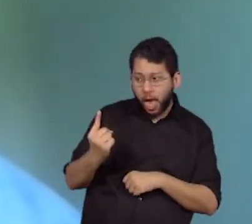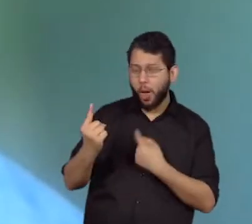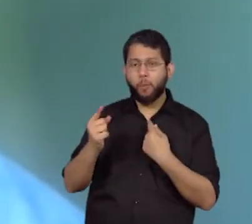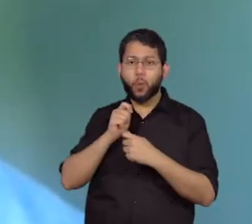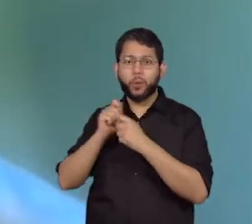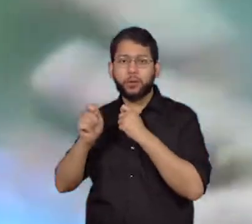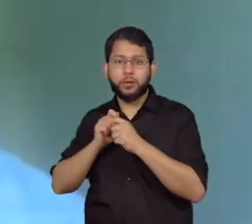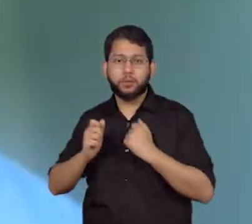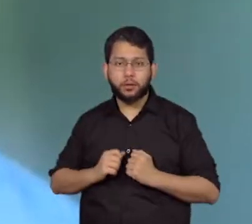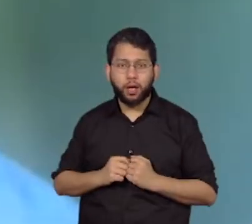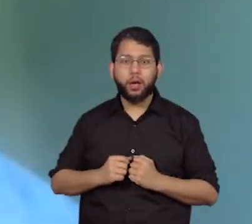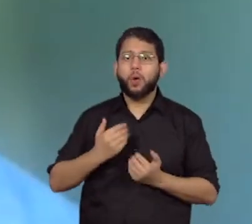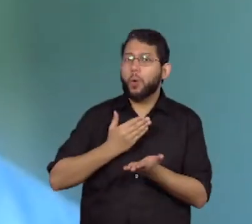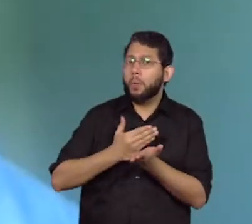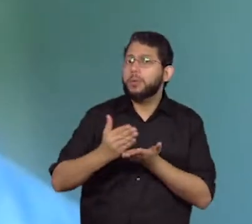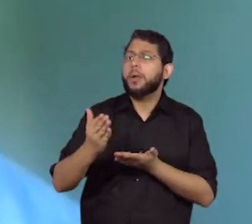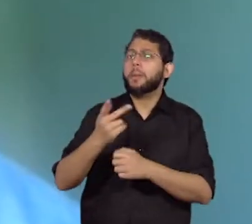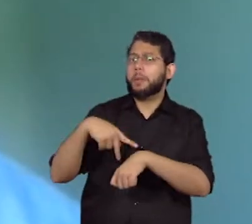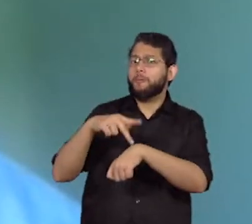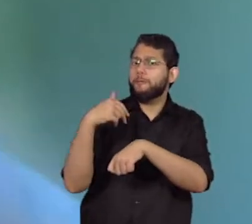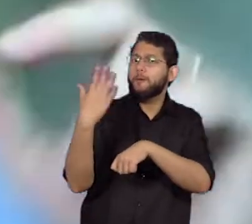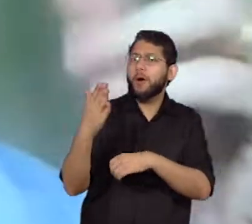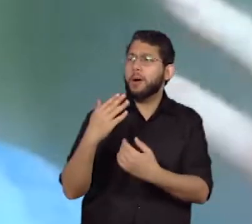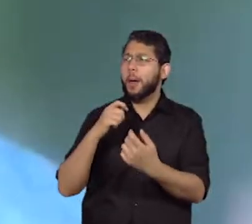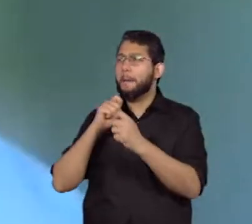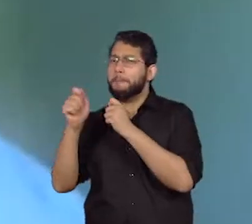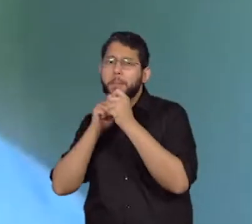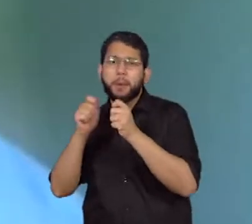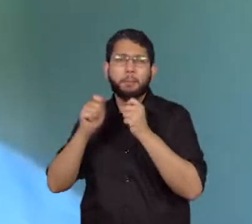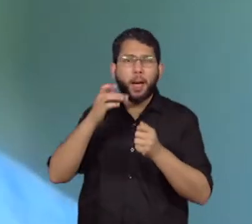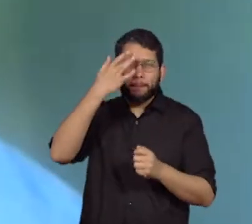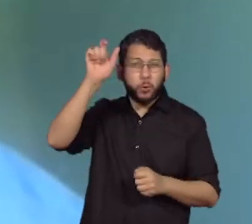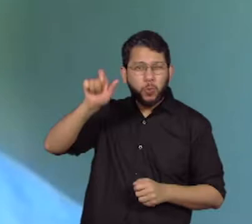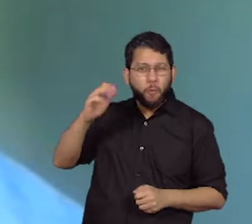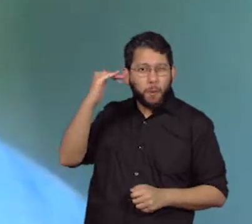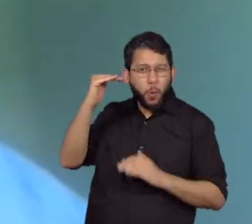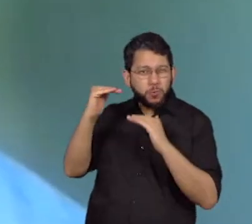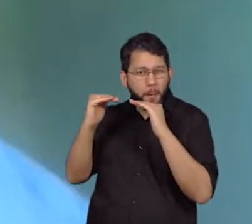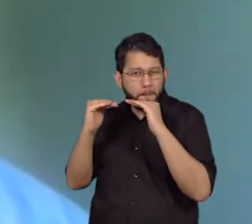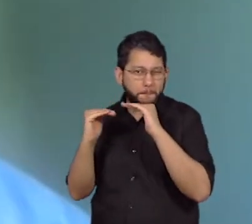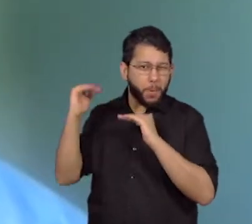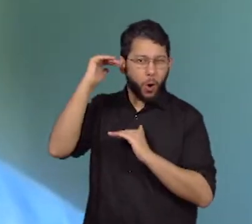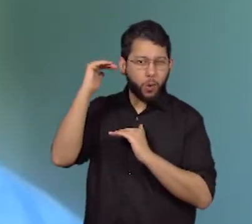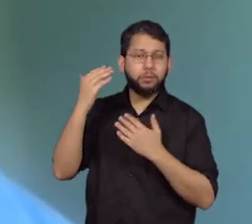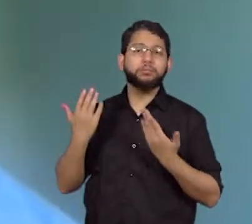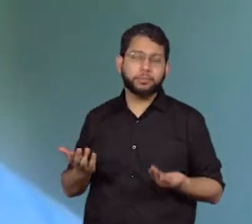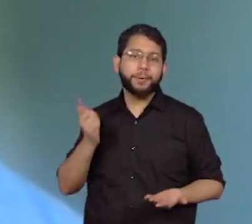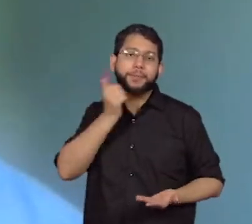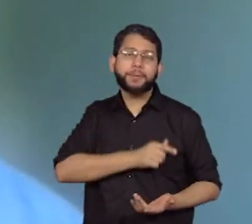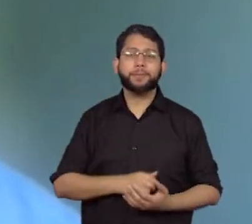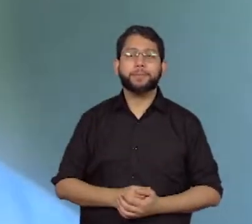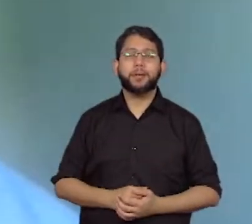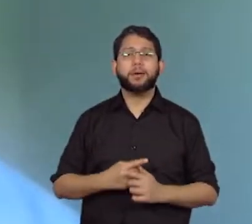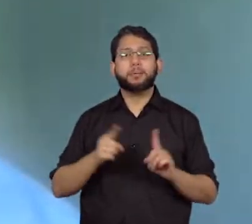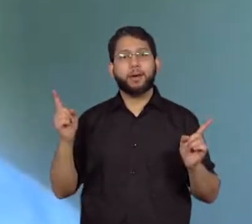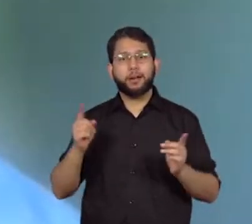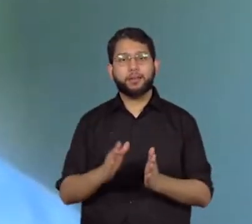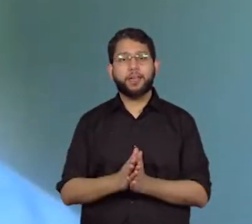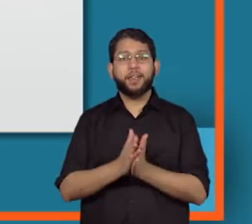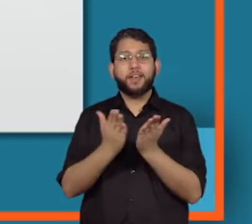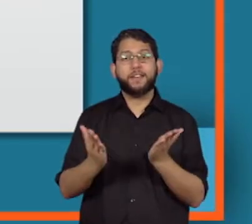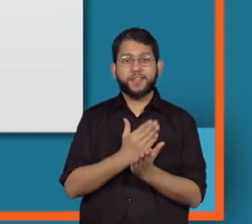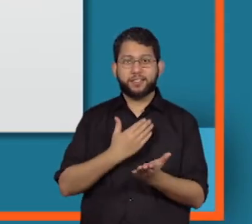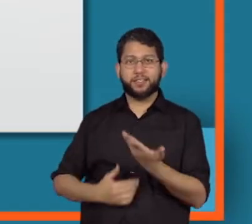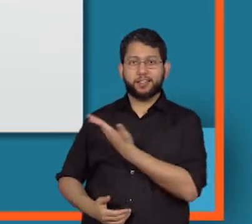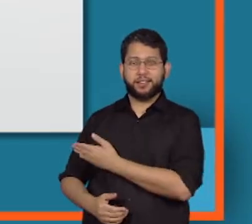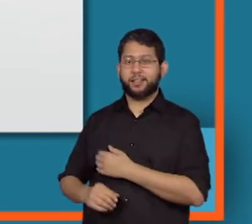com personagens mais maiores, que eu digo, né? E na época, na revista